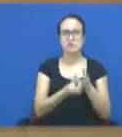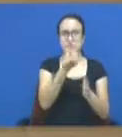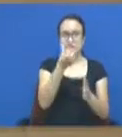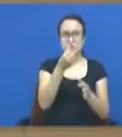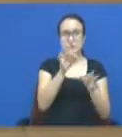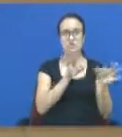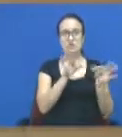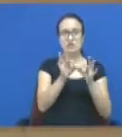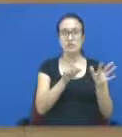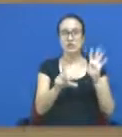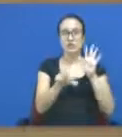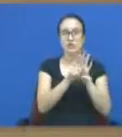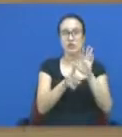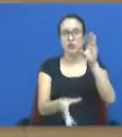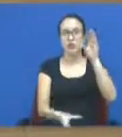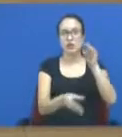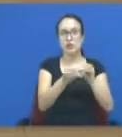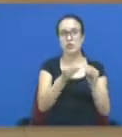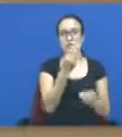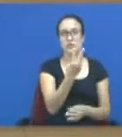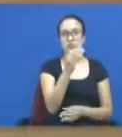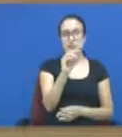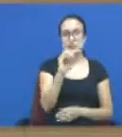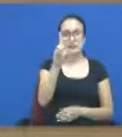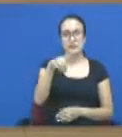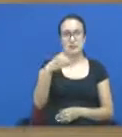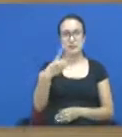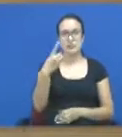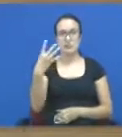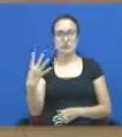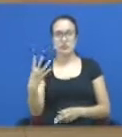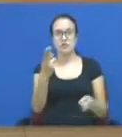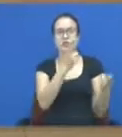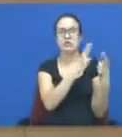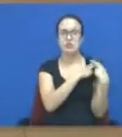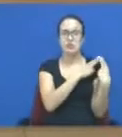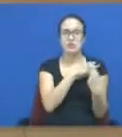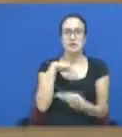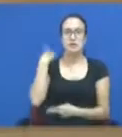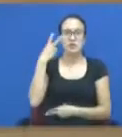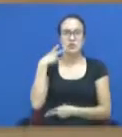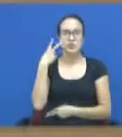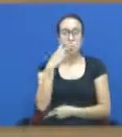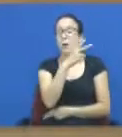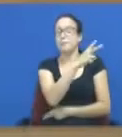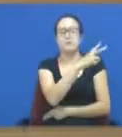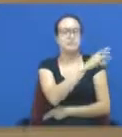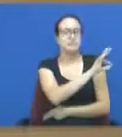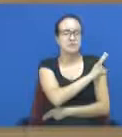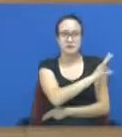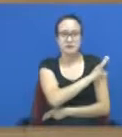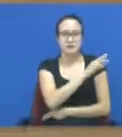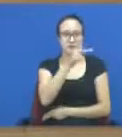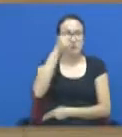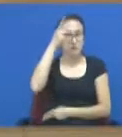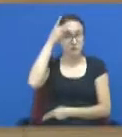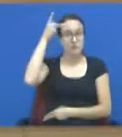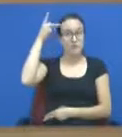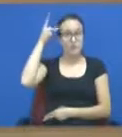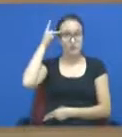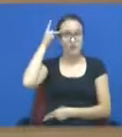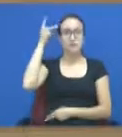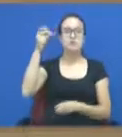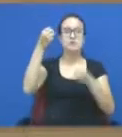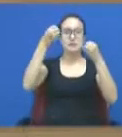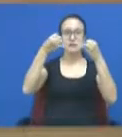lei complementar número 30 de 2014, de autoria do excelentíssimo senhor prefeito municipal, que dispõe sobre a revogação da lei